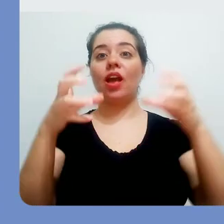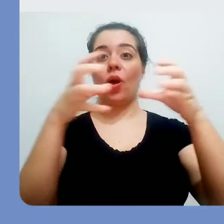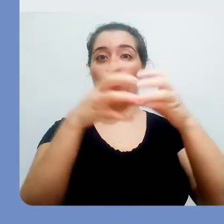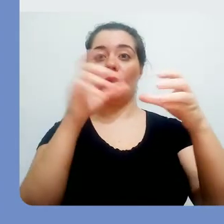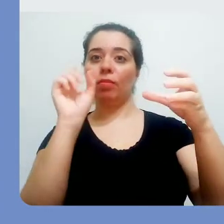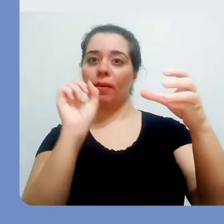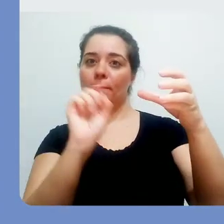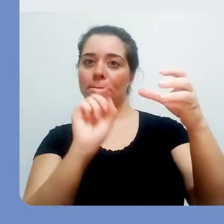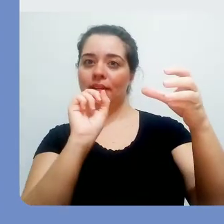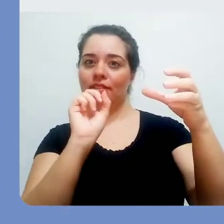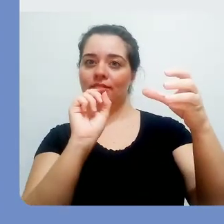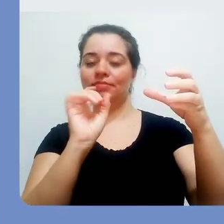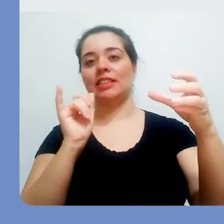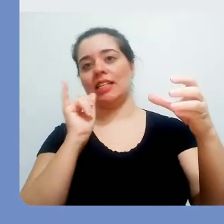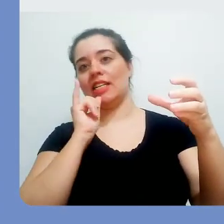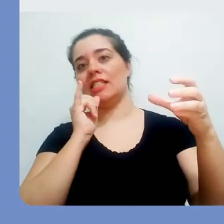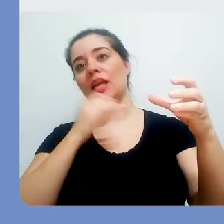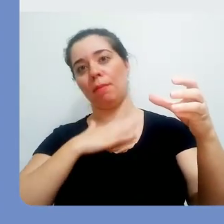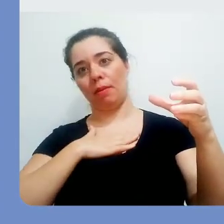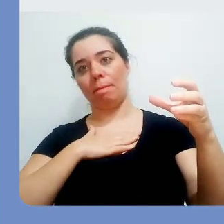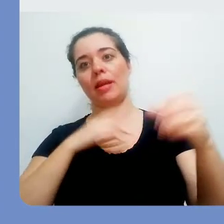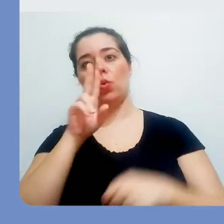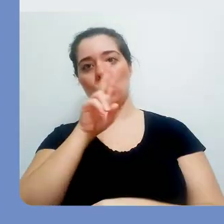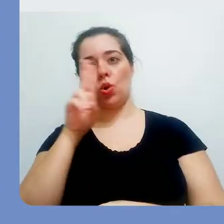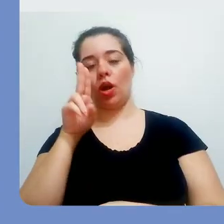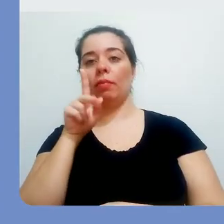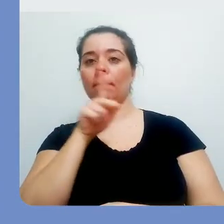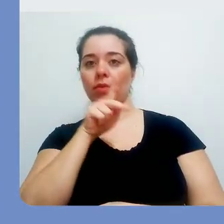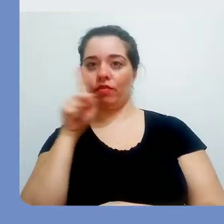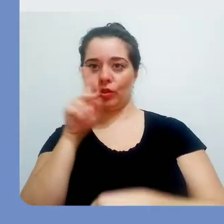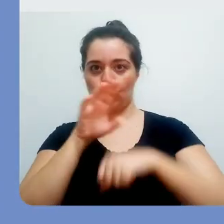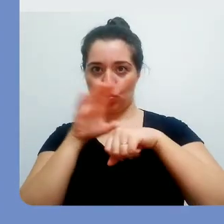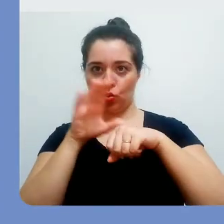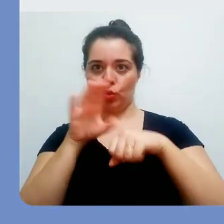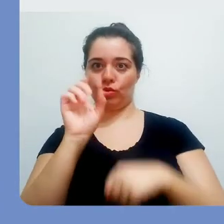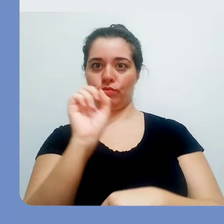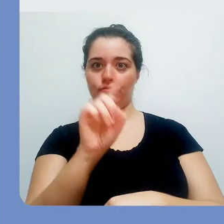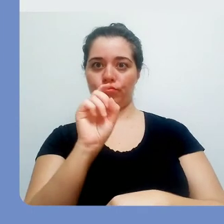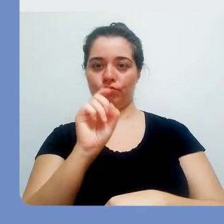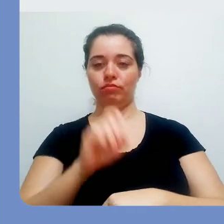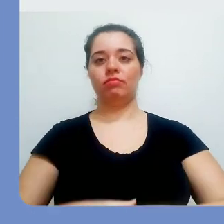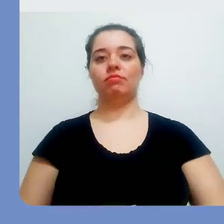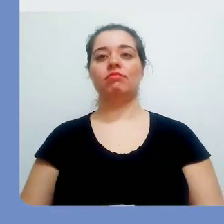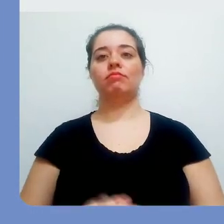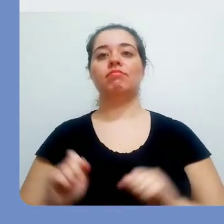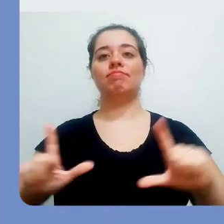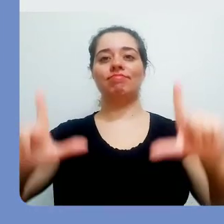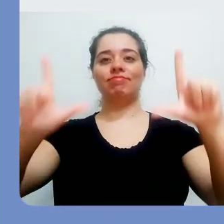clicar sobre o grupo que você recém criou. Neste caso aqui eu coloquei como nome Professores Curso.